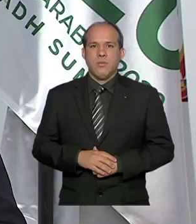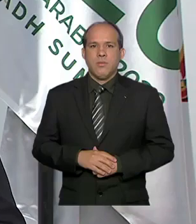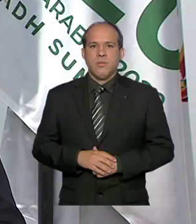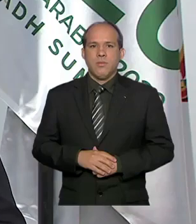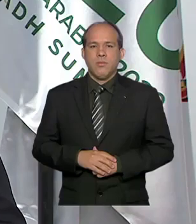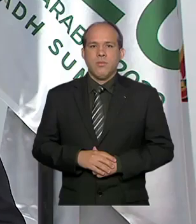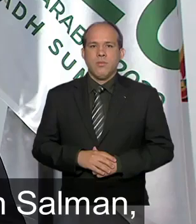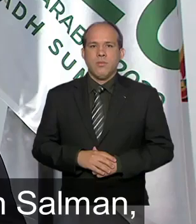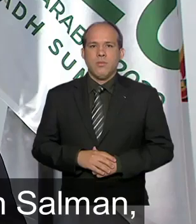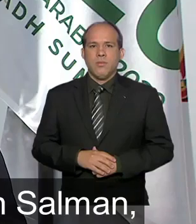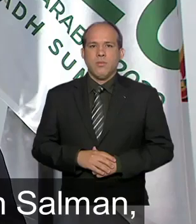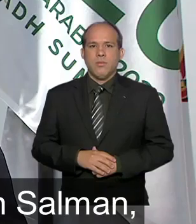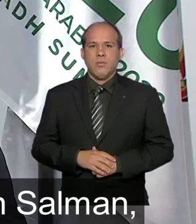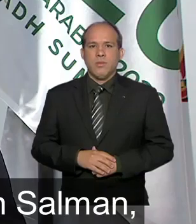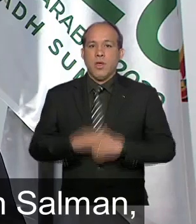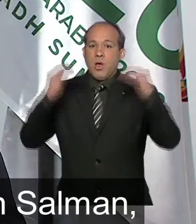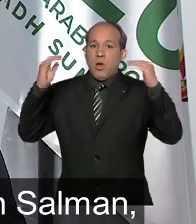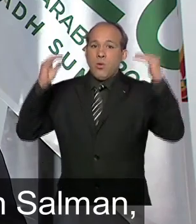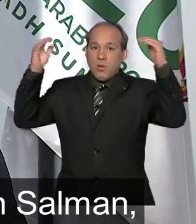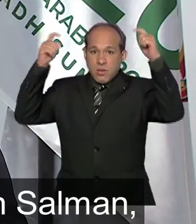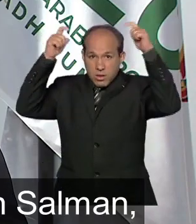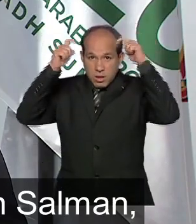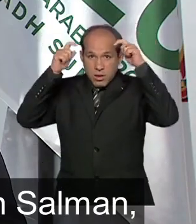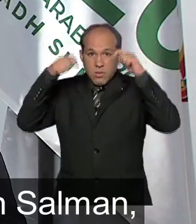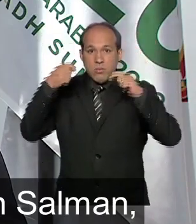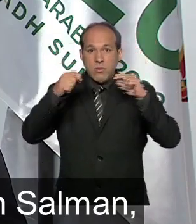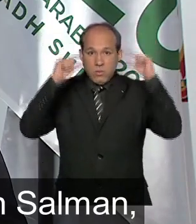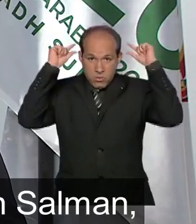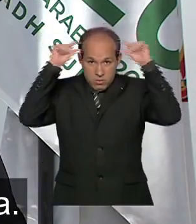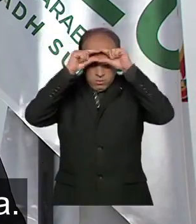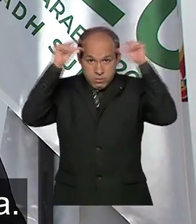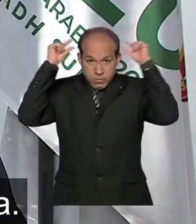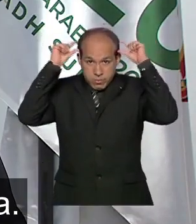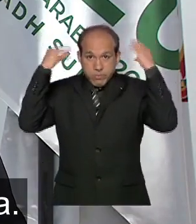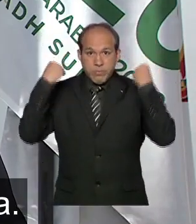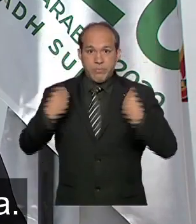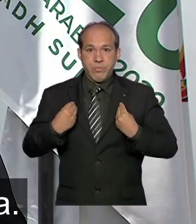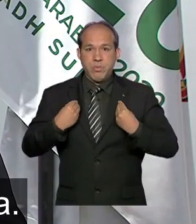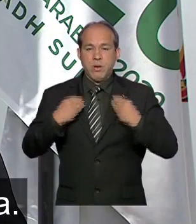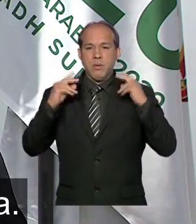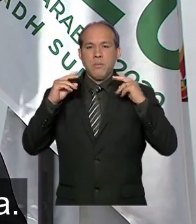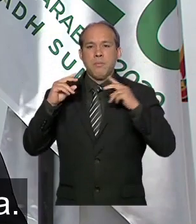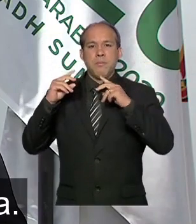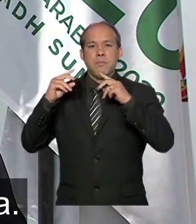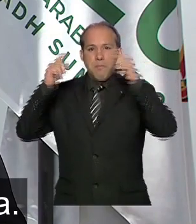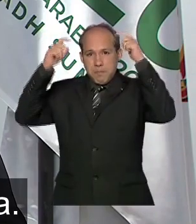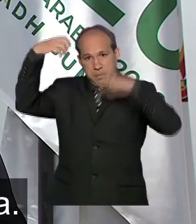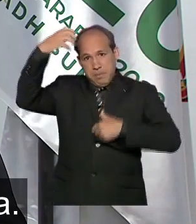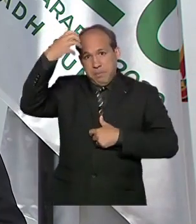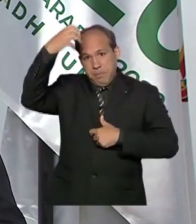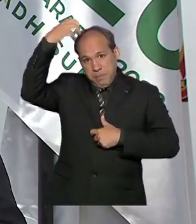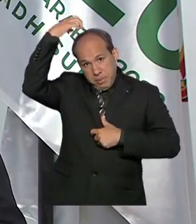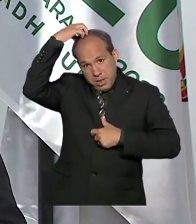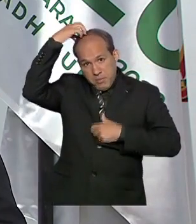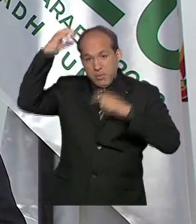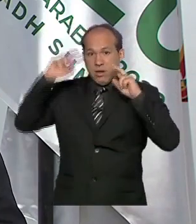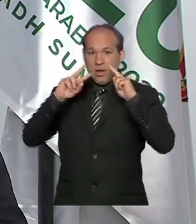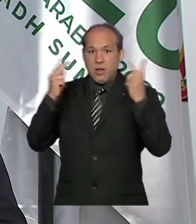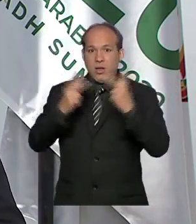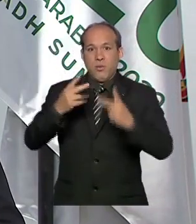o sorteio da real Mohamed Bin salman príncipe herdeiro da Arábia Saudita